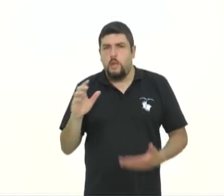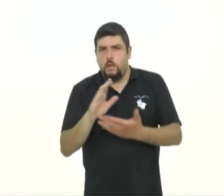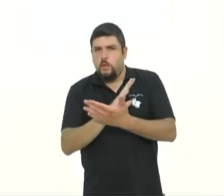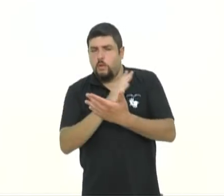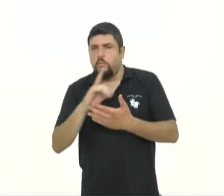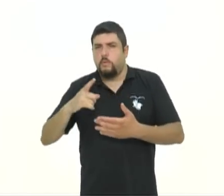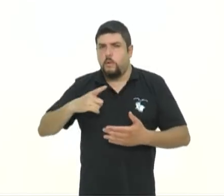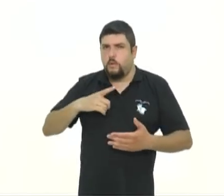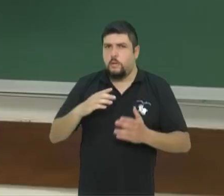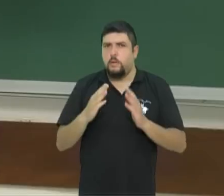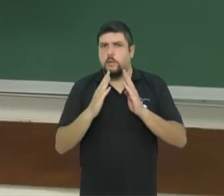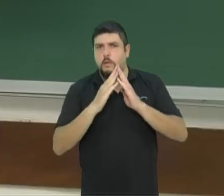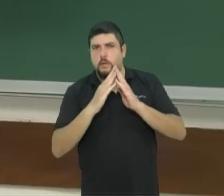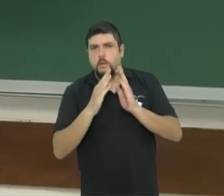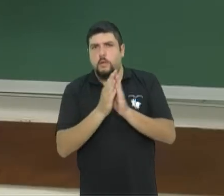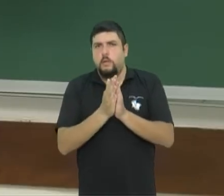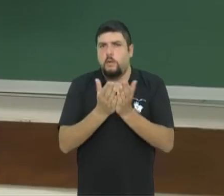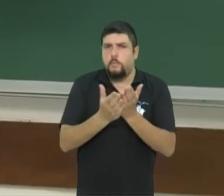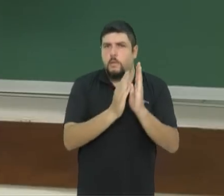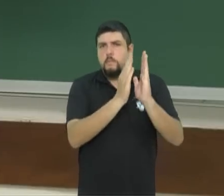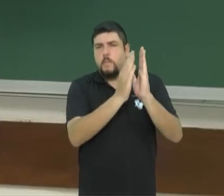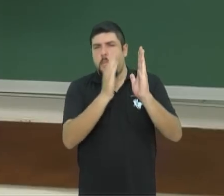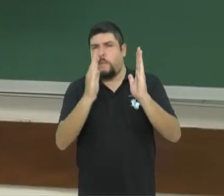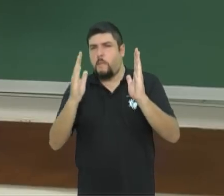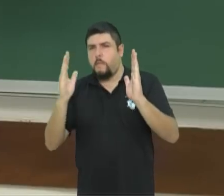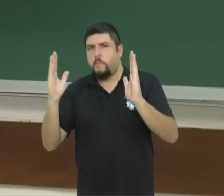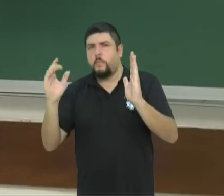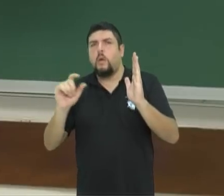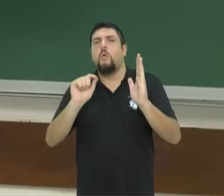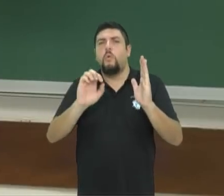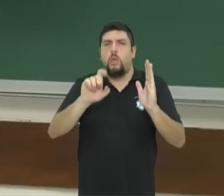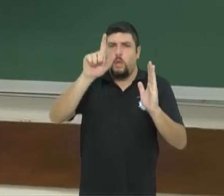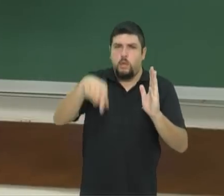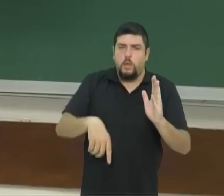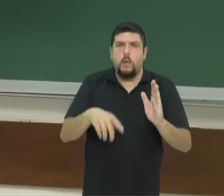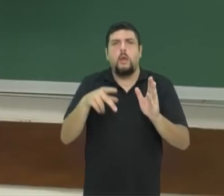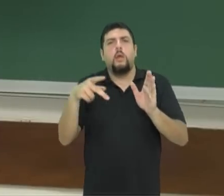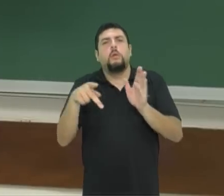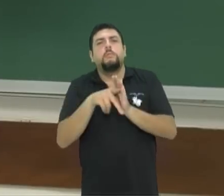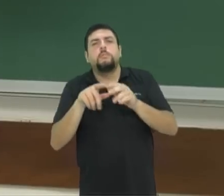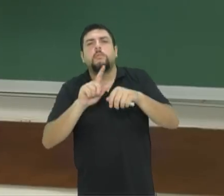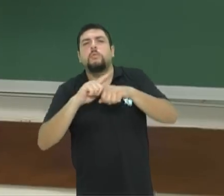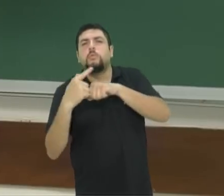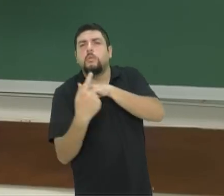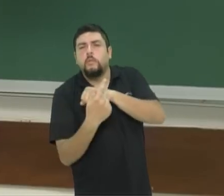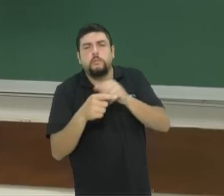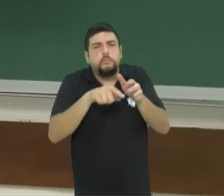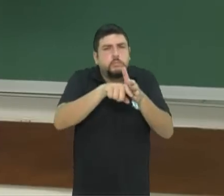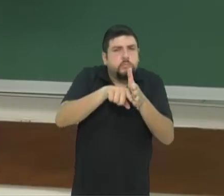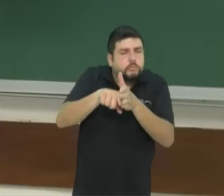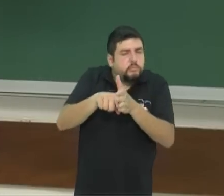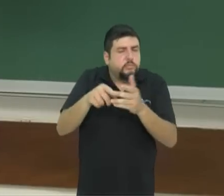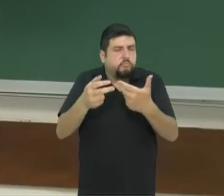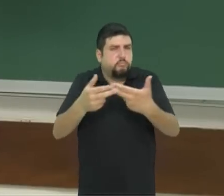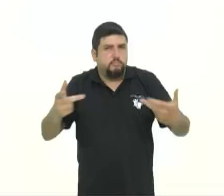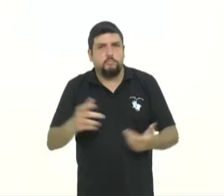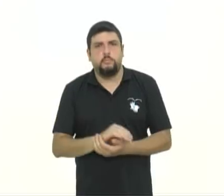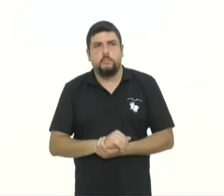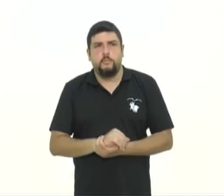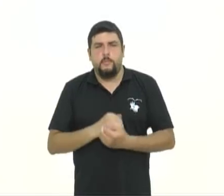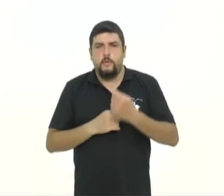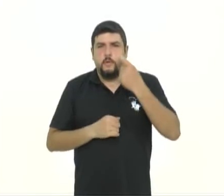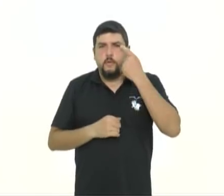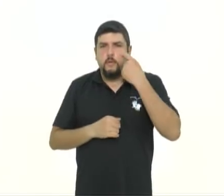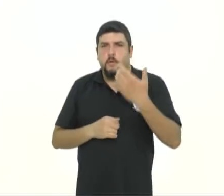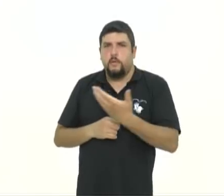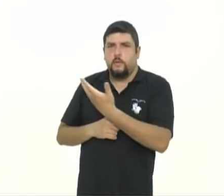né? Na biblioteca da escola, já utilizaram para fazer atividades de geografia, né? Então, observem aqui a imagem, bem